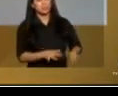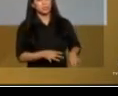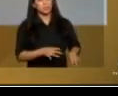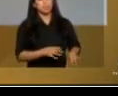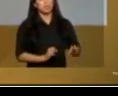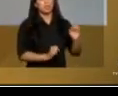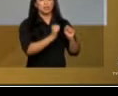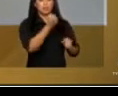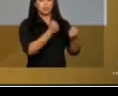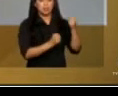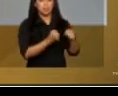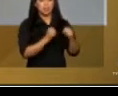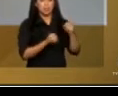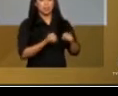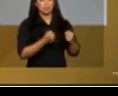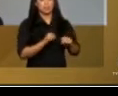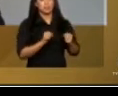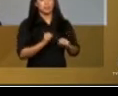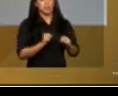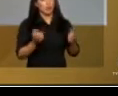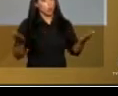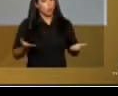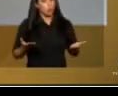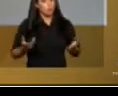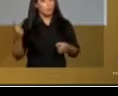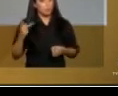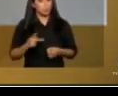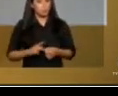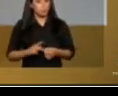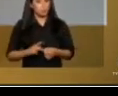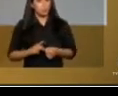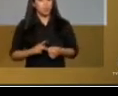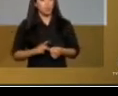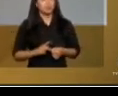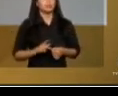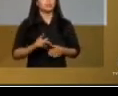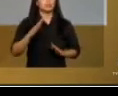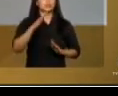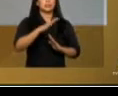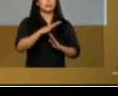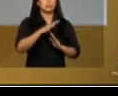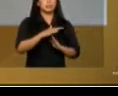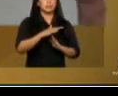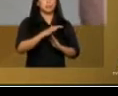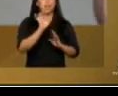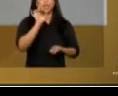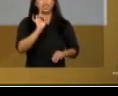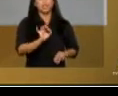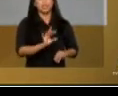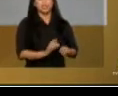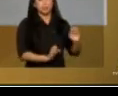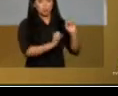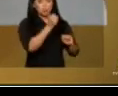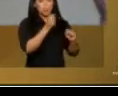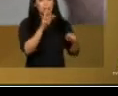refino. A Petrobras hoje se limita a investir na atividade de refino para a manutenção